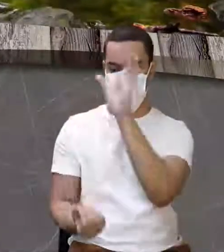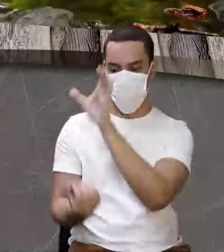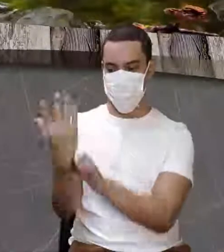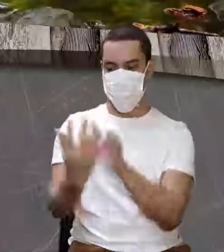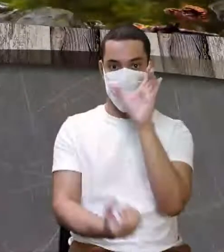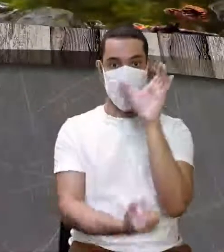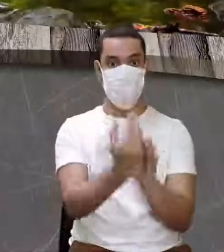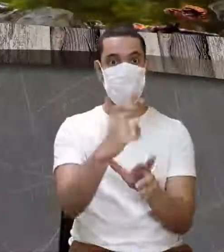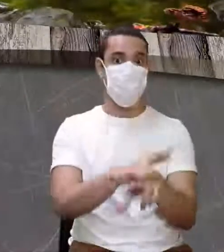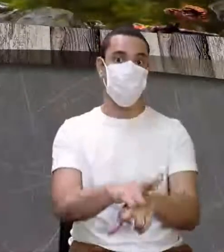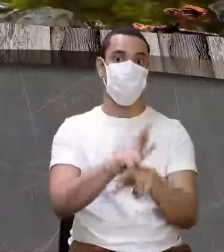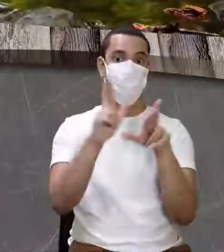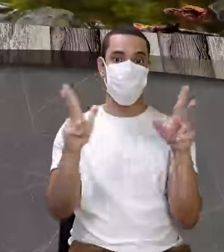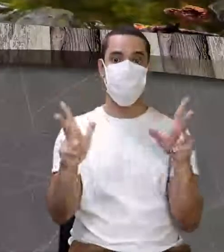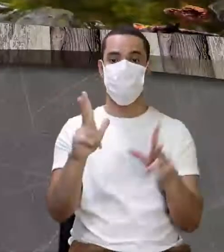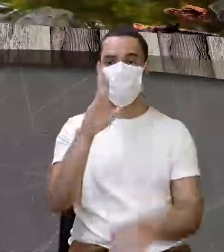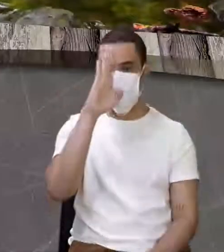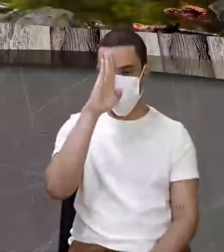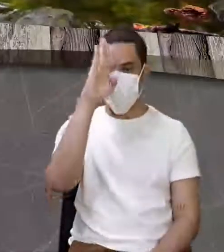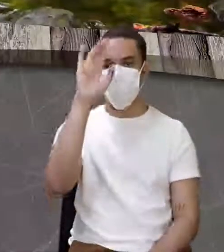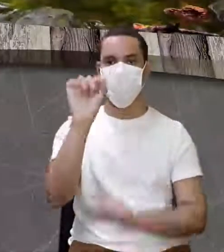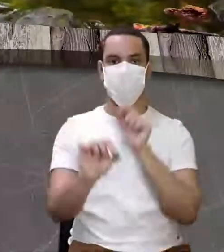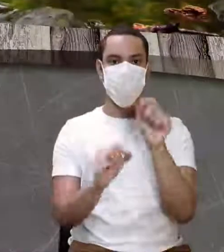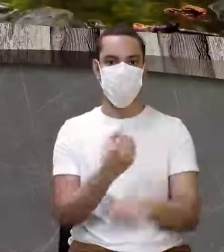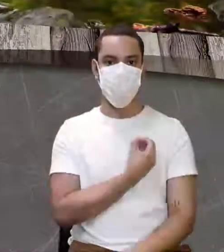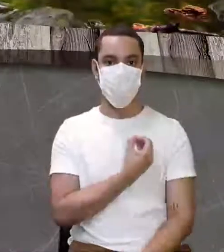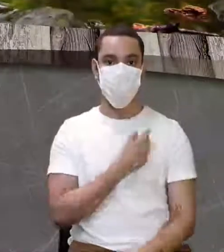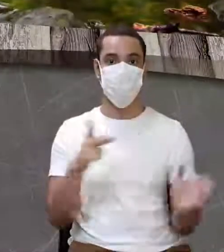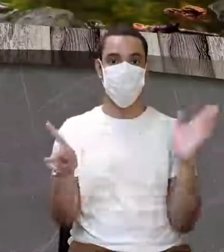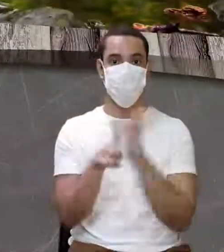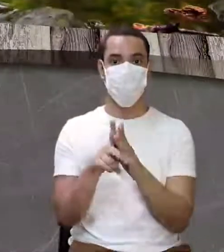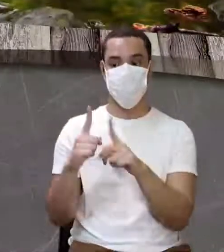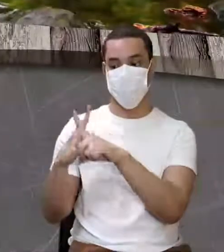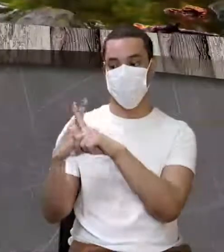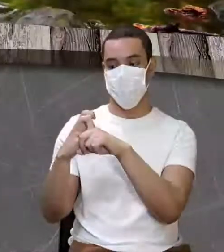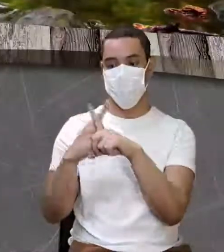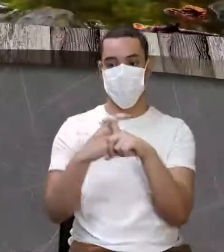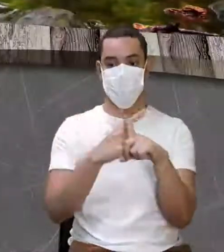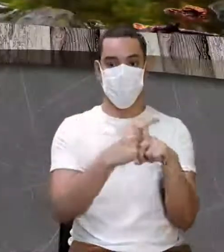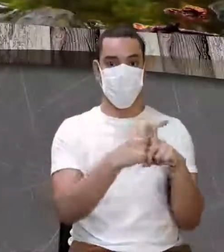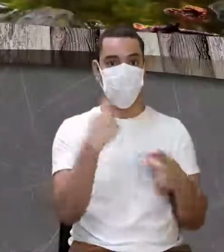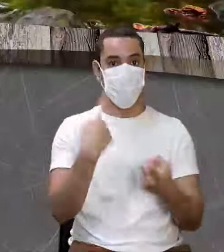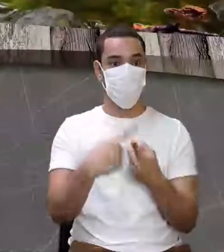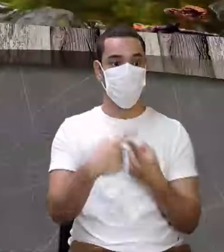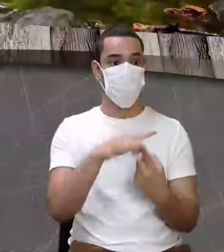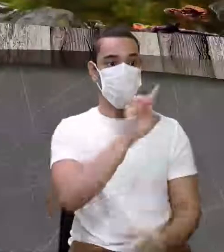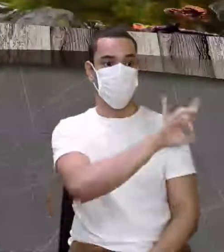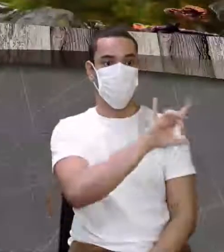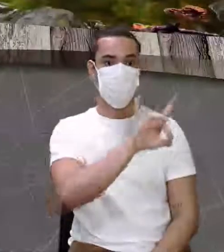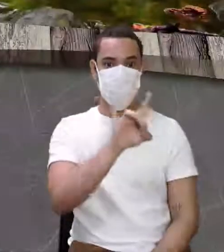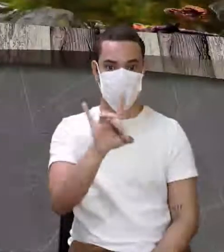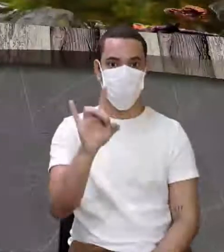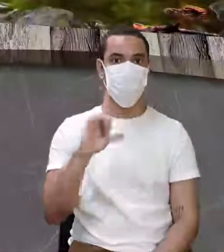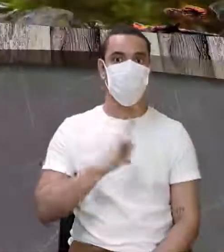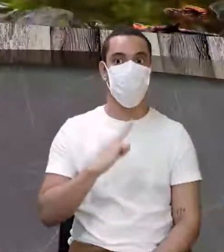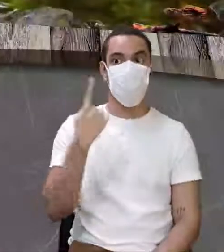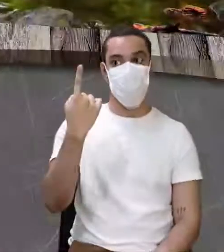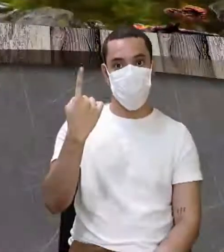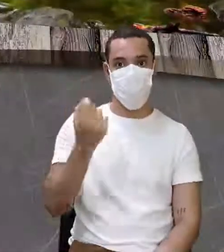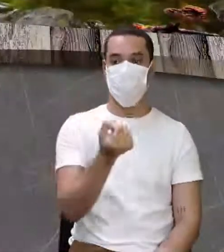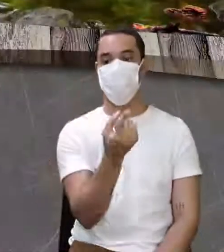distintas, principalmente em relação a números cromossômicos. Cada espécie tem um quantitativo de